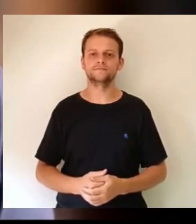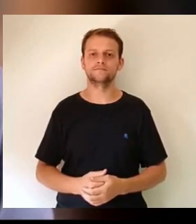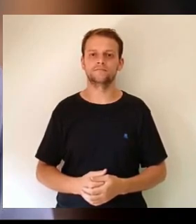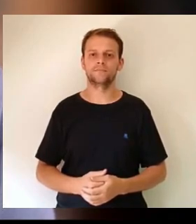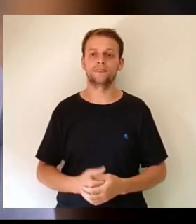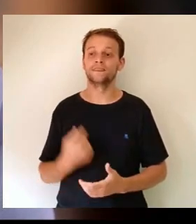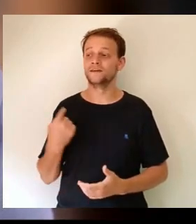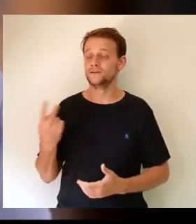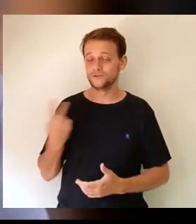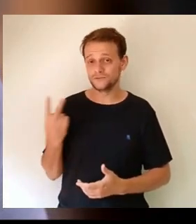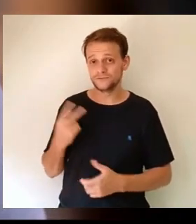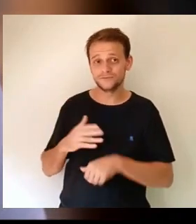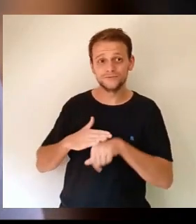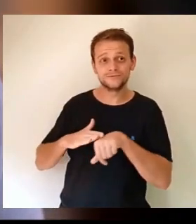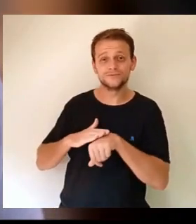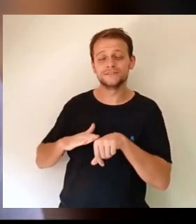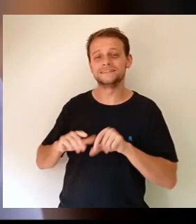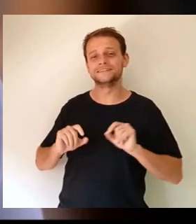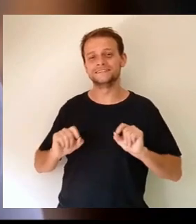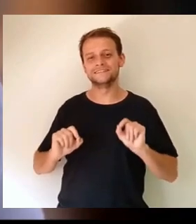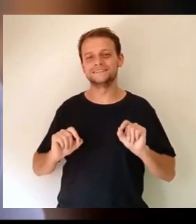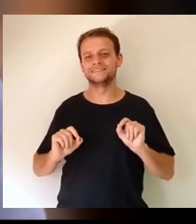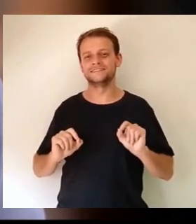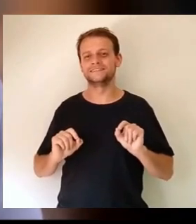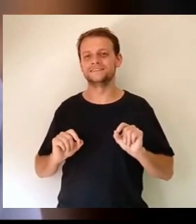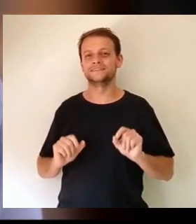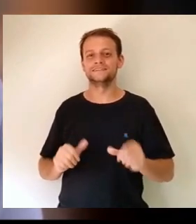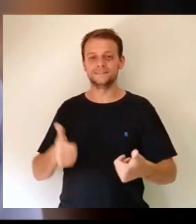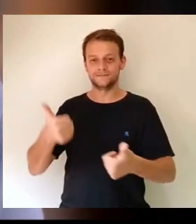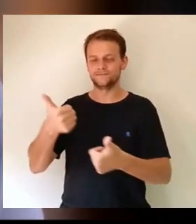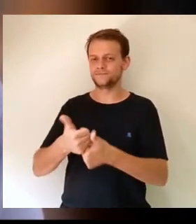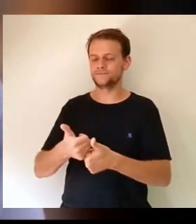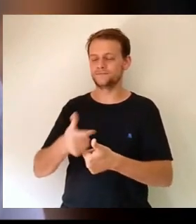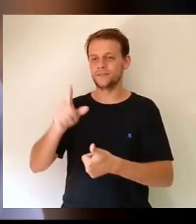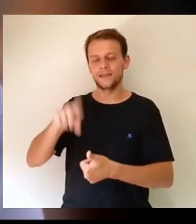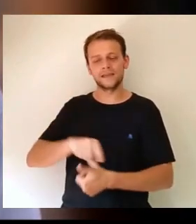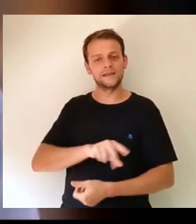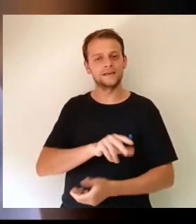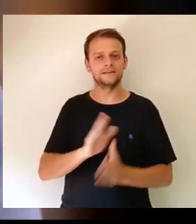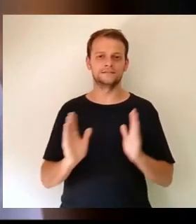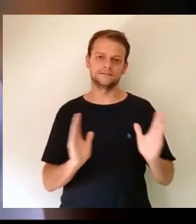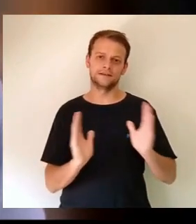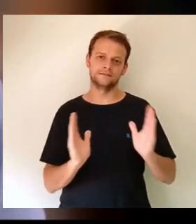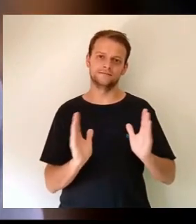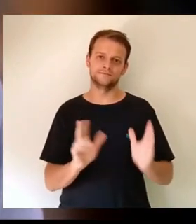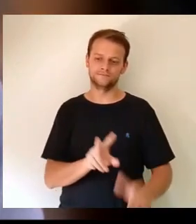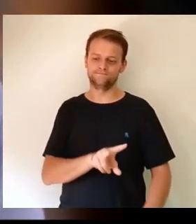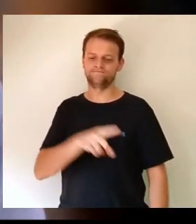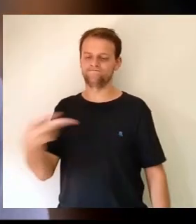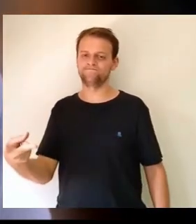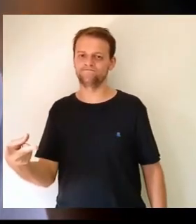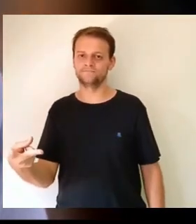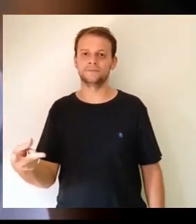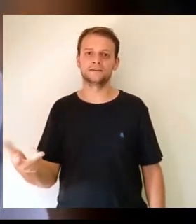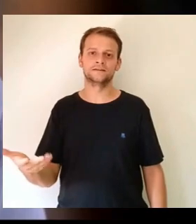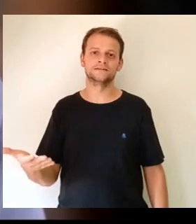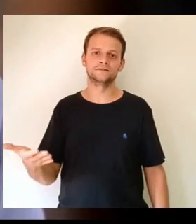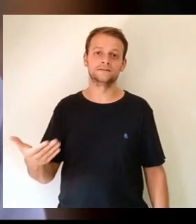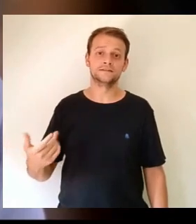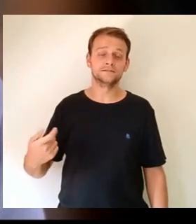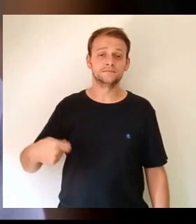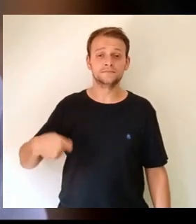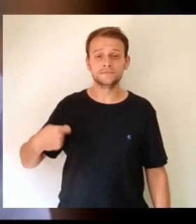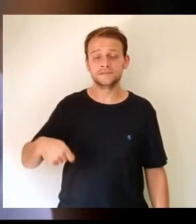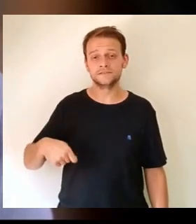eu busco, a gente estava até conversando que, óbvio, a situação do Apoia-se é transitória, né? Porque,